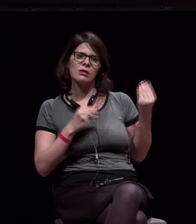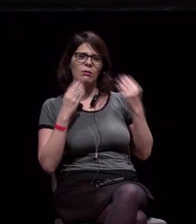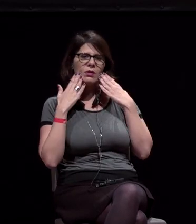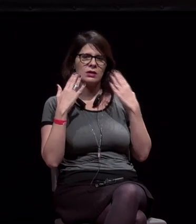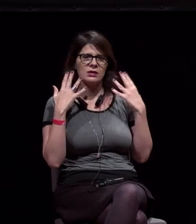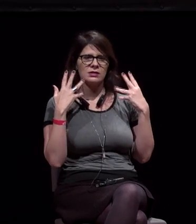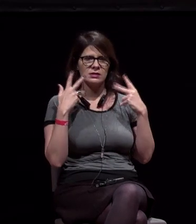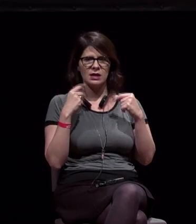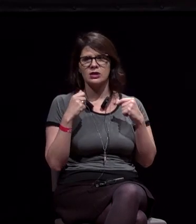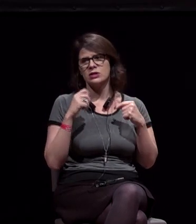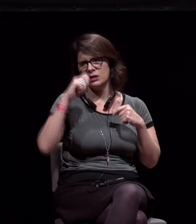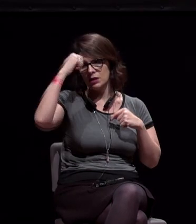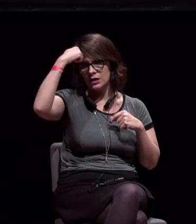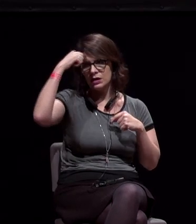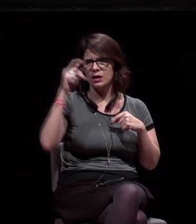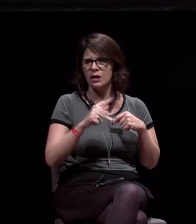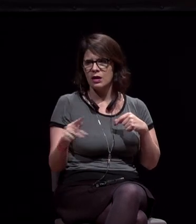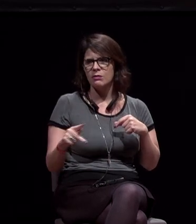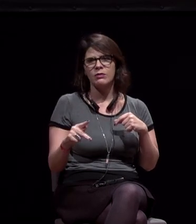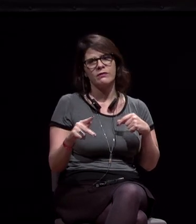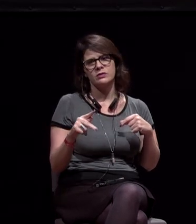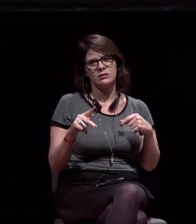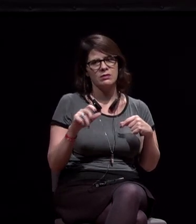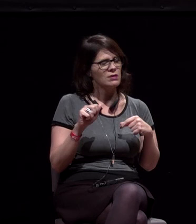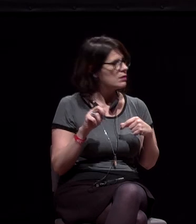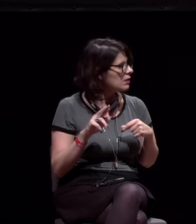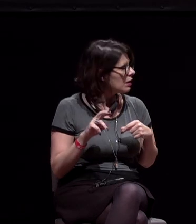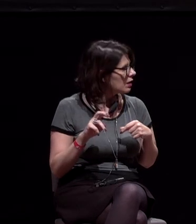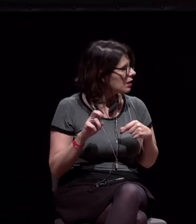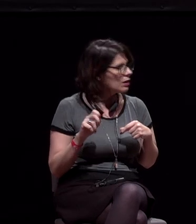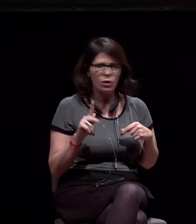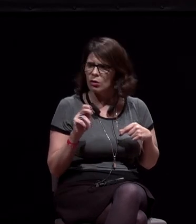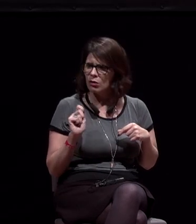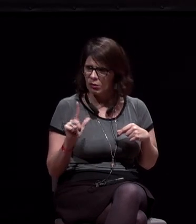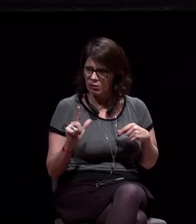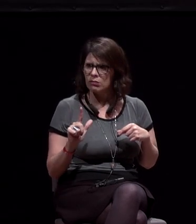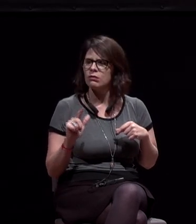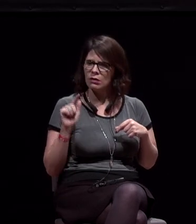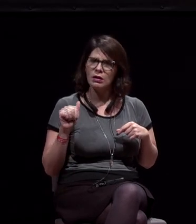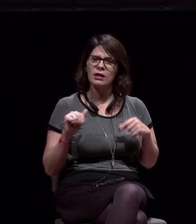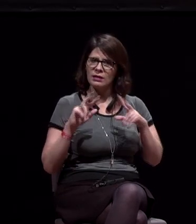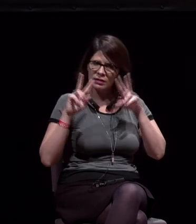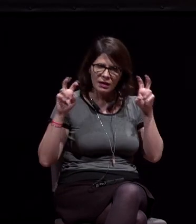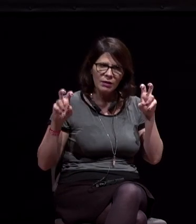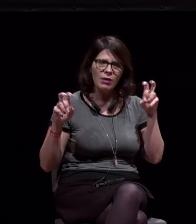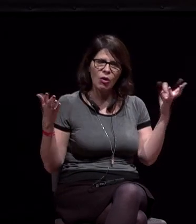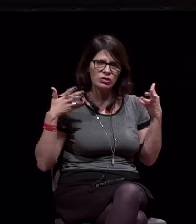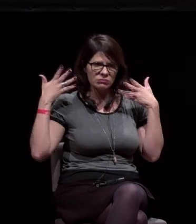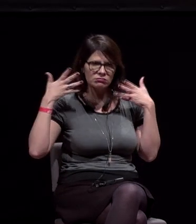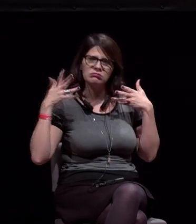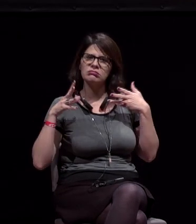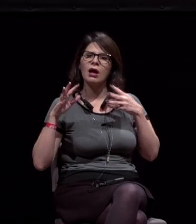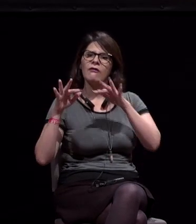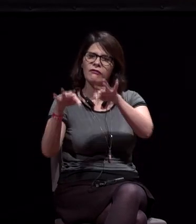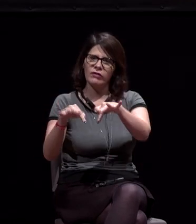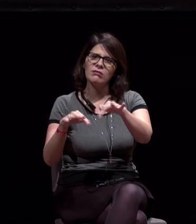pelo professor Lewis R. Gordon. Eu penso que o tema que nós tratamos aqui vai retornar, né, nessa conferência,